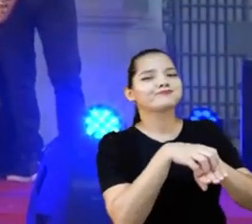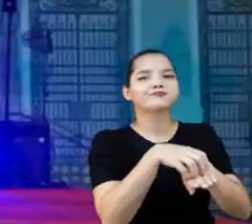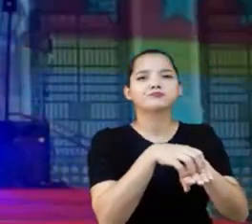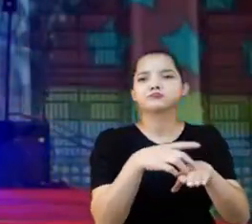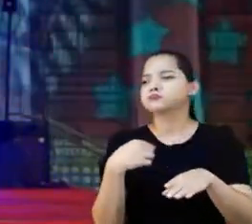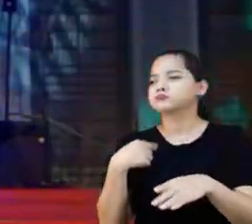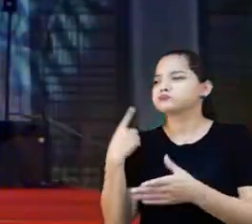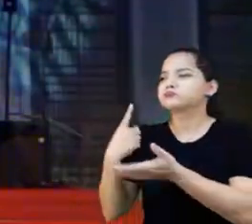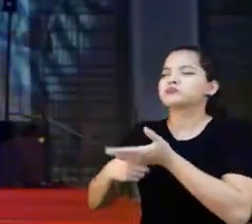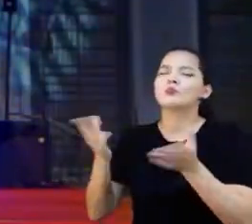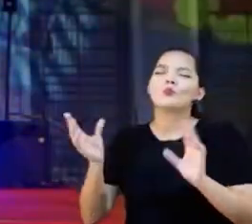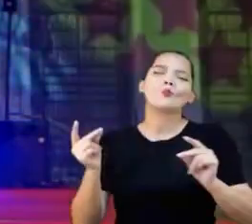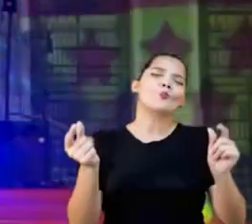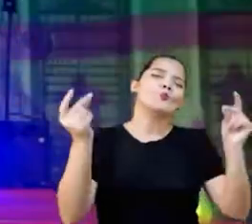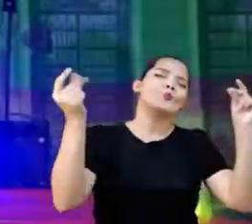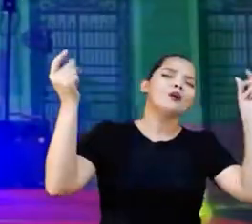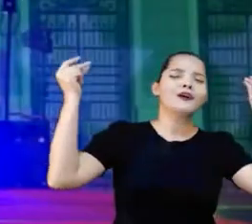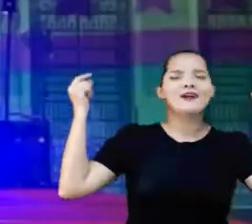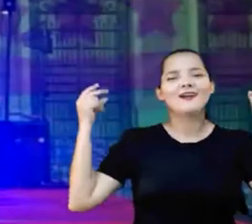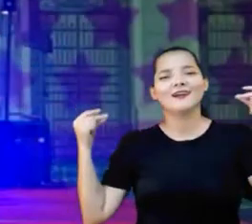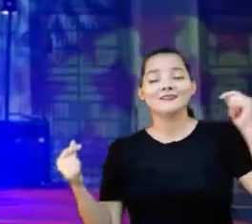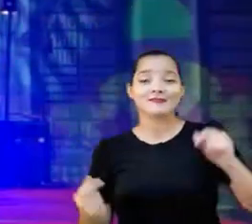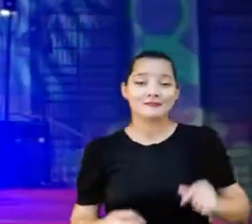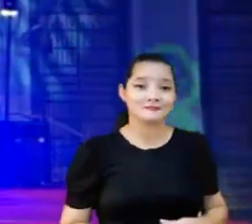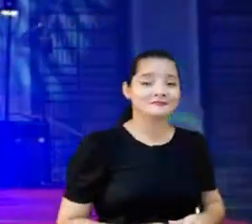loucura, chiclete, som.